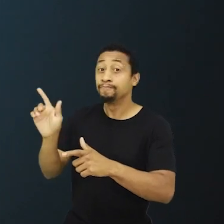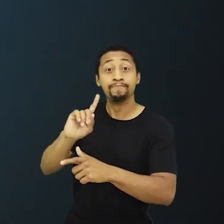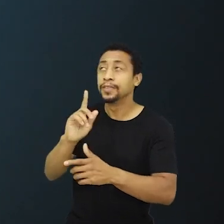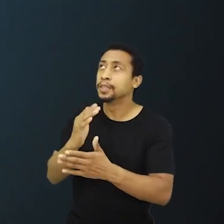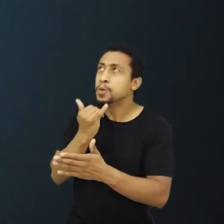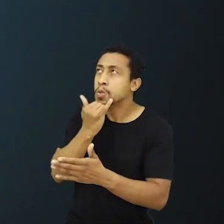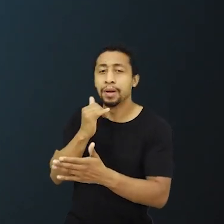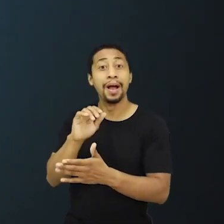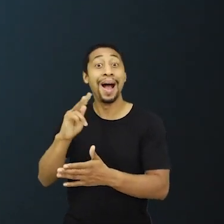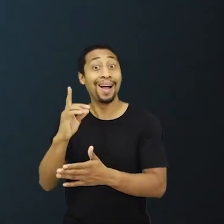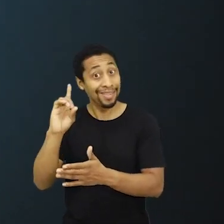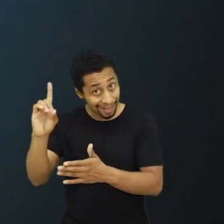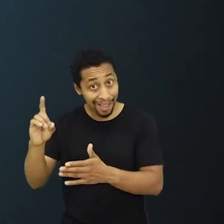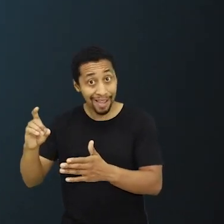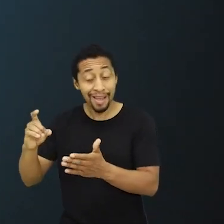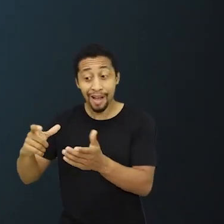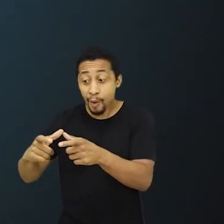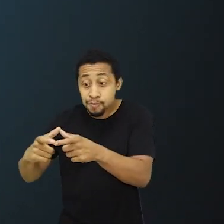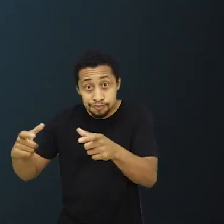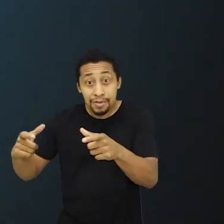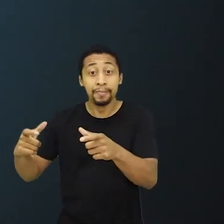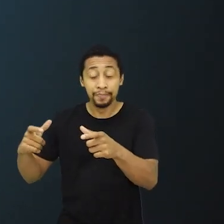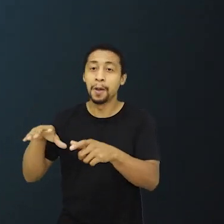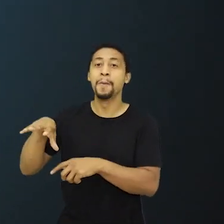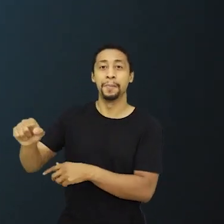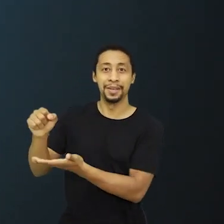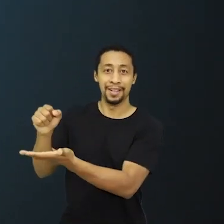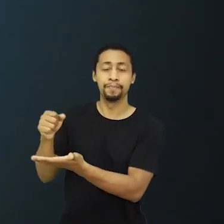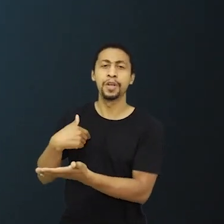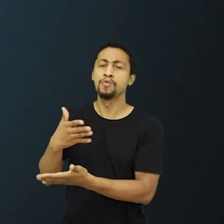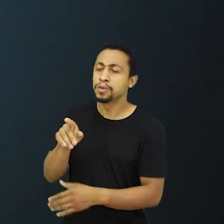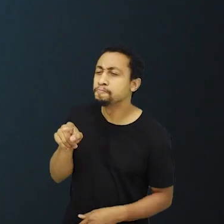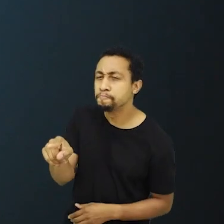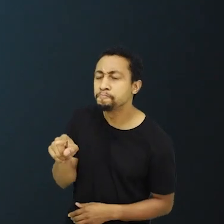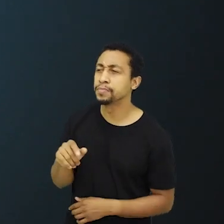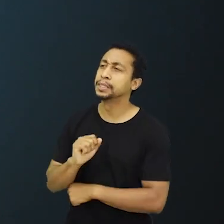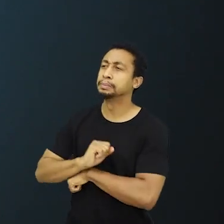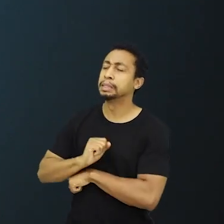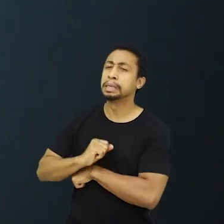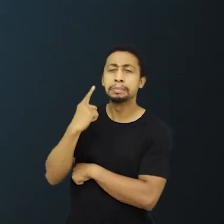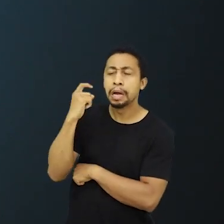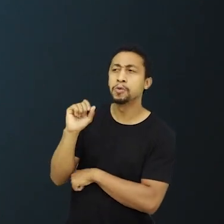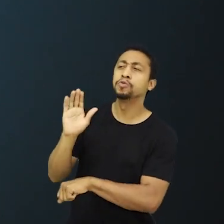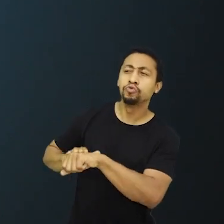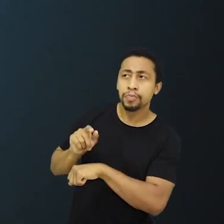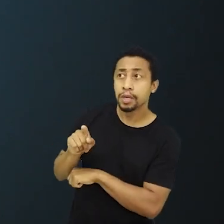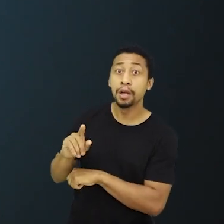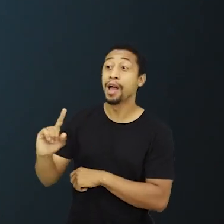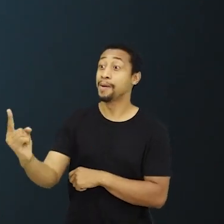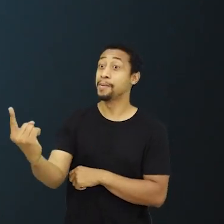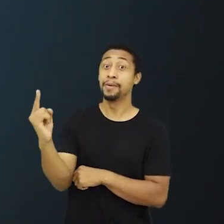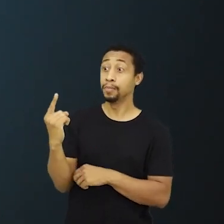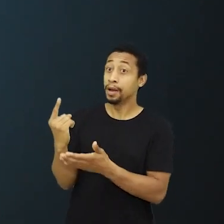campainha, quem atendeu foi o Juliano, que trabalha até hoje no Instituto, ele era estagiário do Instituto